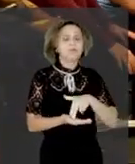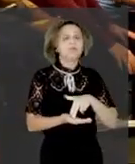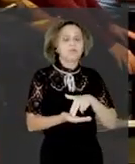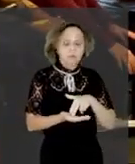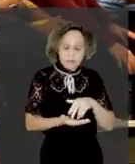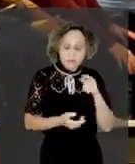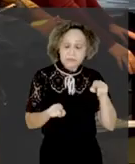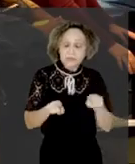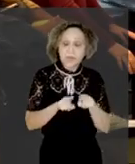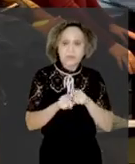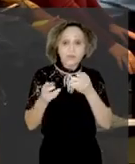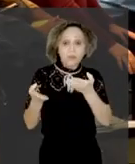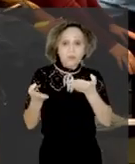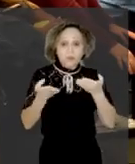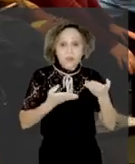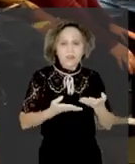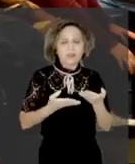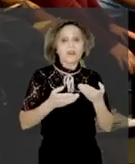metalúrgico,